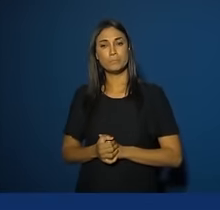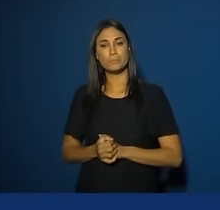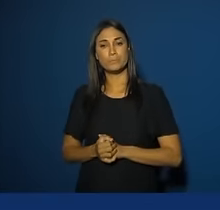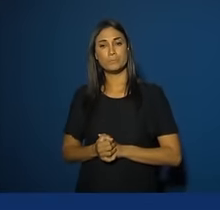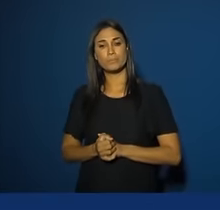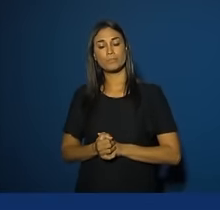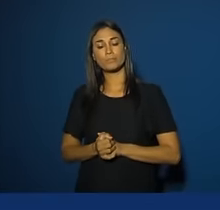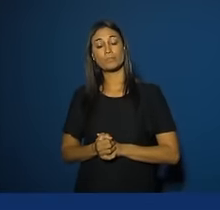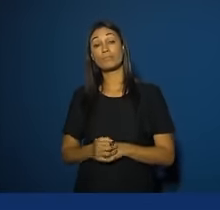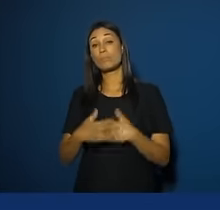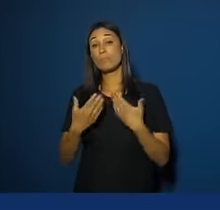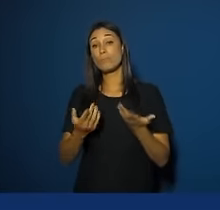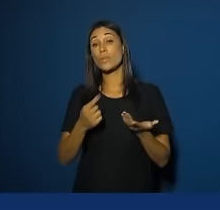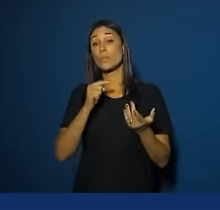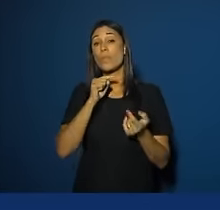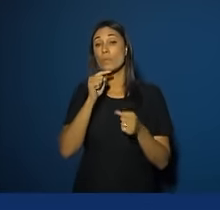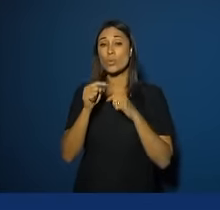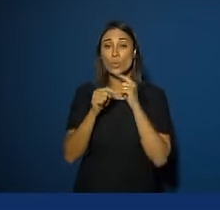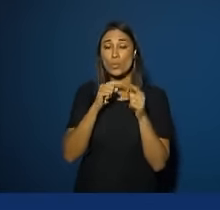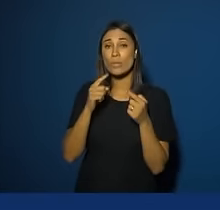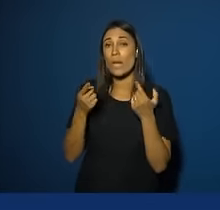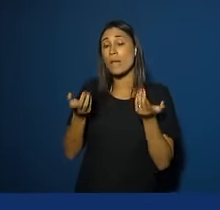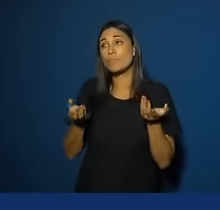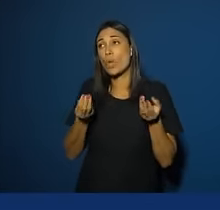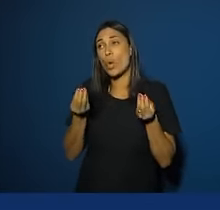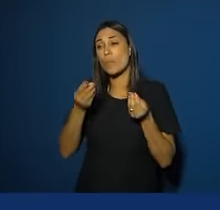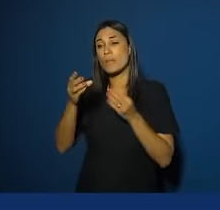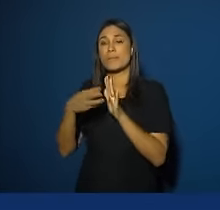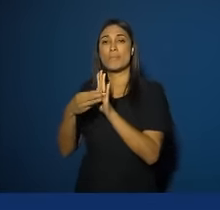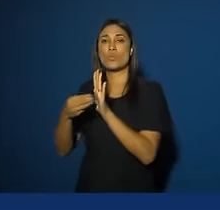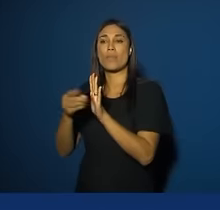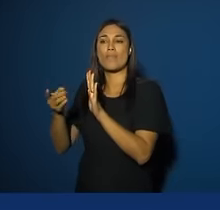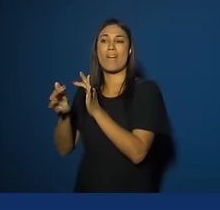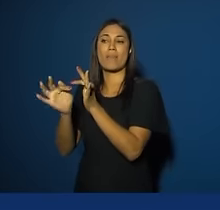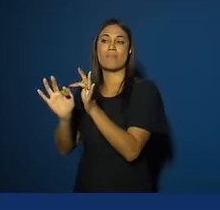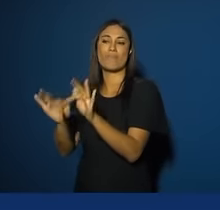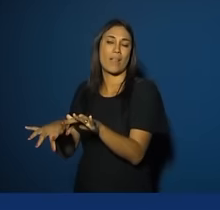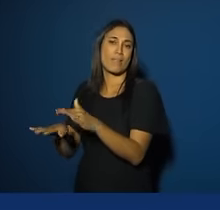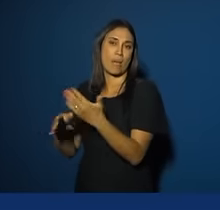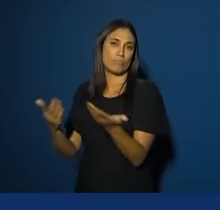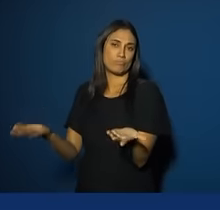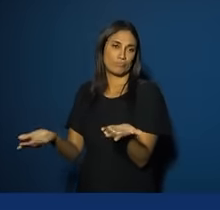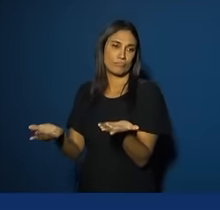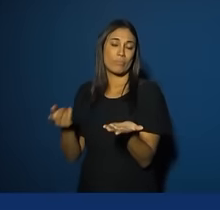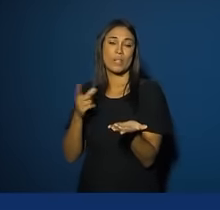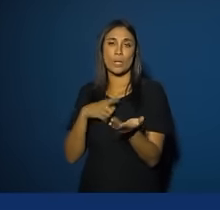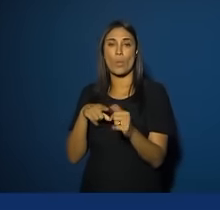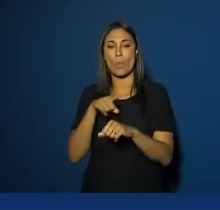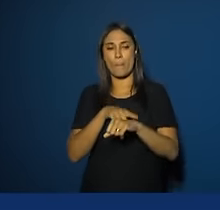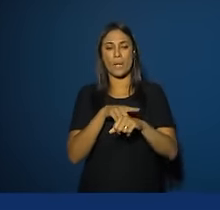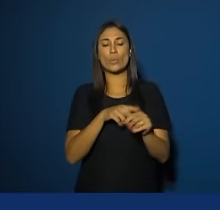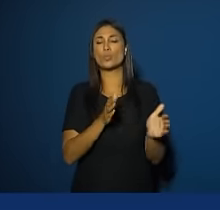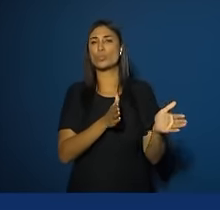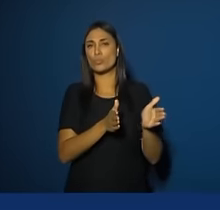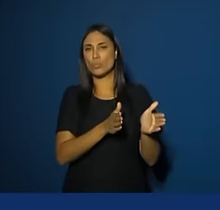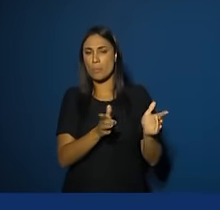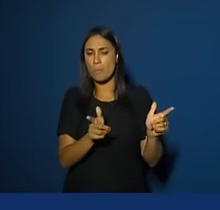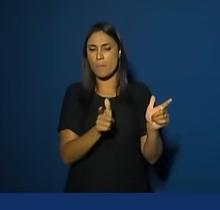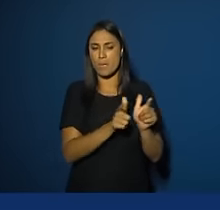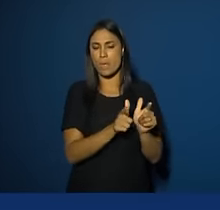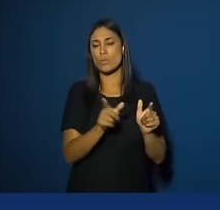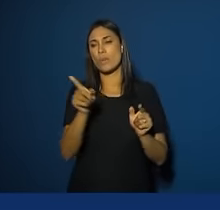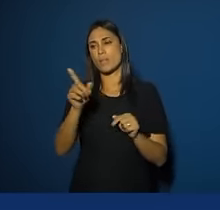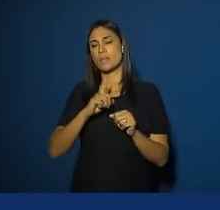E aí fica a dúvida de onde esse modelo vai acabar, quer dizer, como é que você desalavanca. Né? No curto prazo, eu acho que eles têm